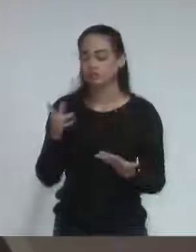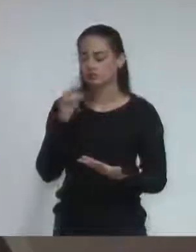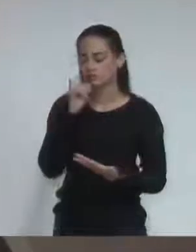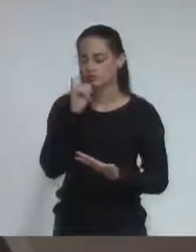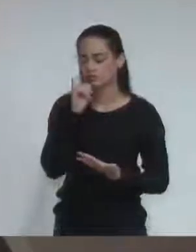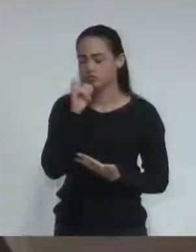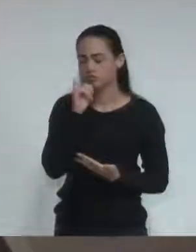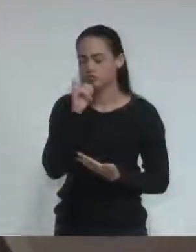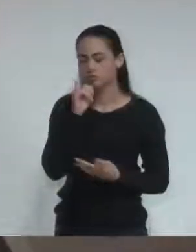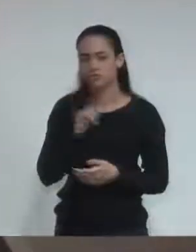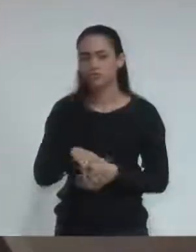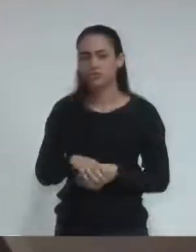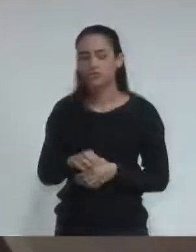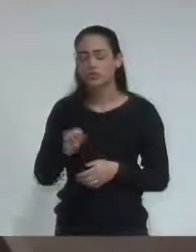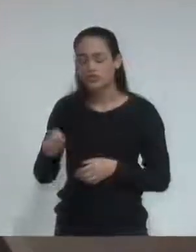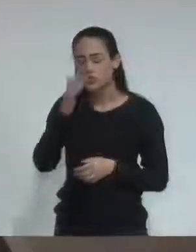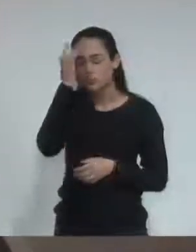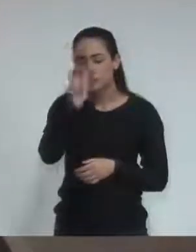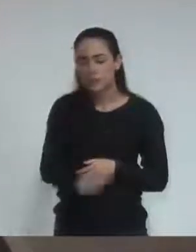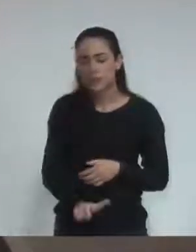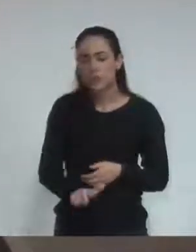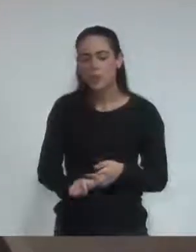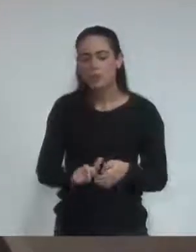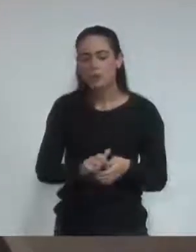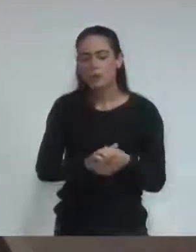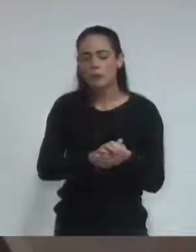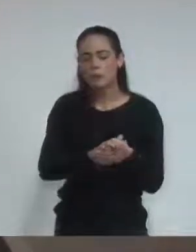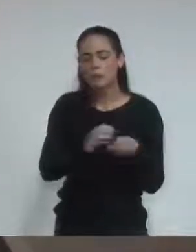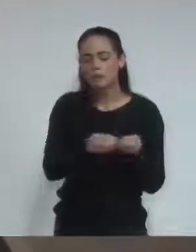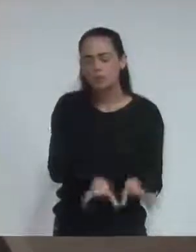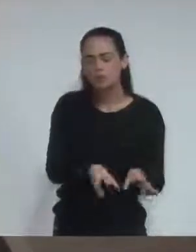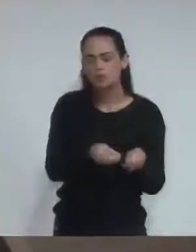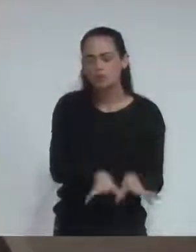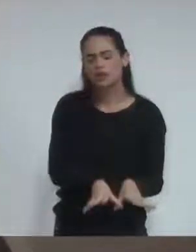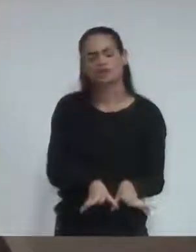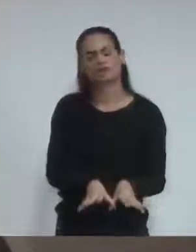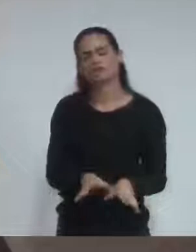sendo beneficiado ou prejudicado, eu prefiro pensar que isso não esteja